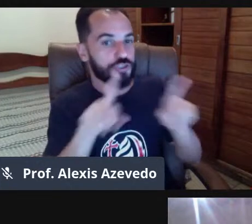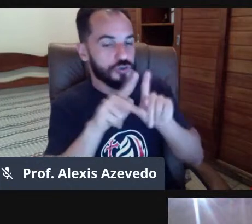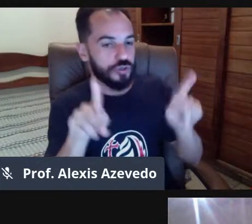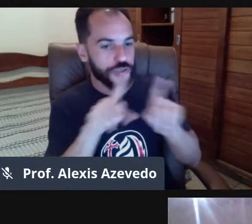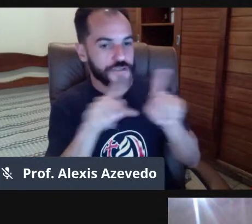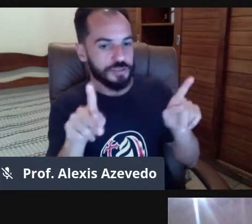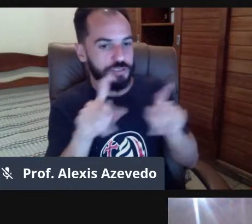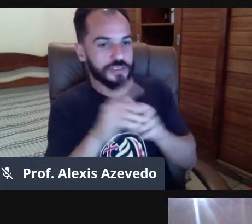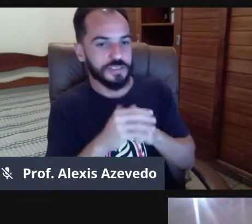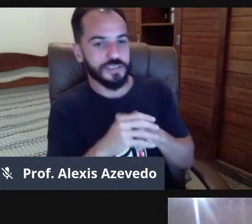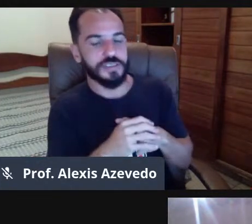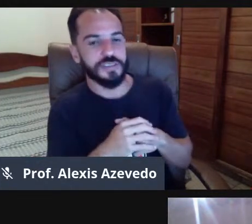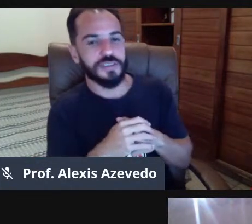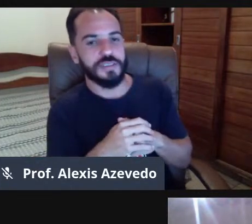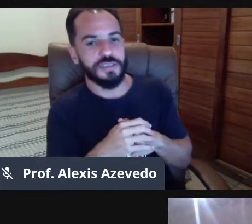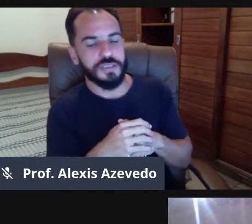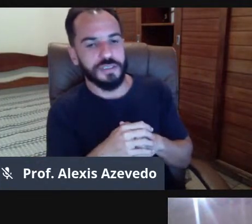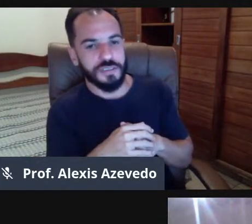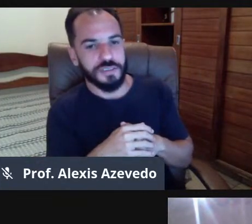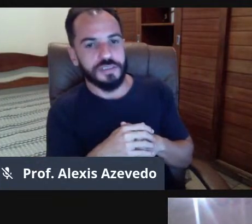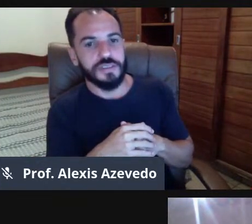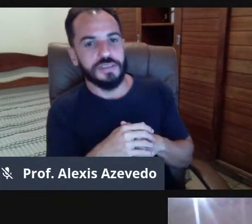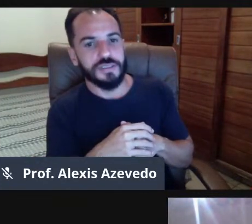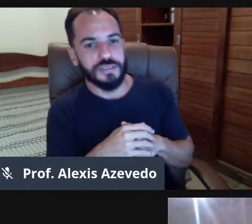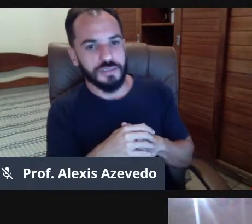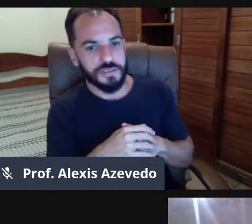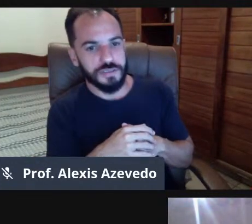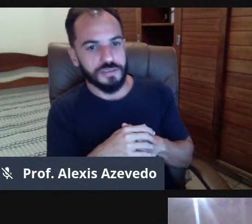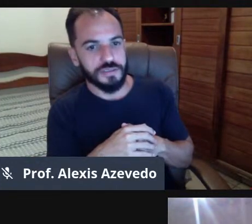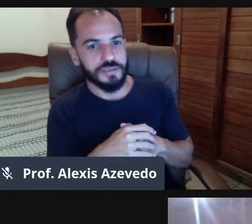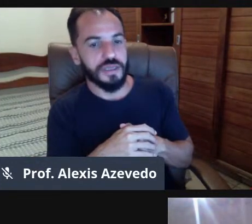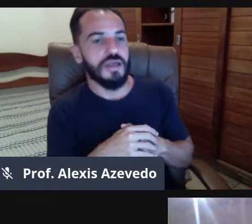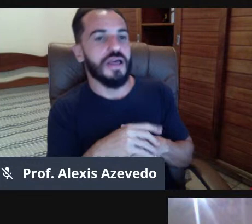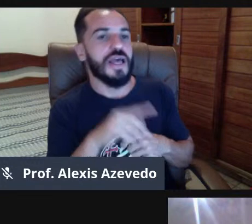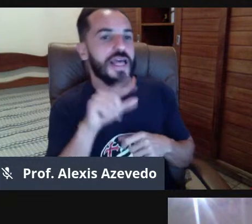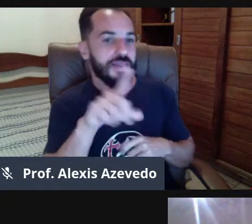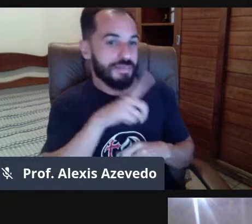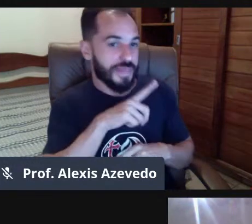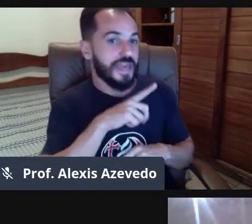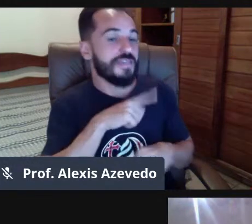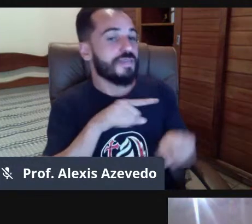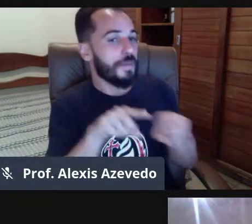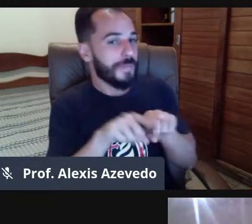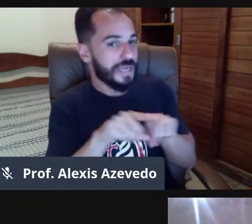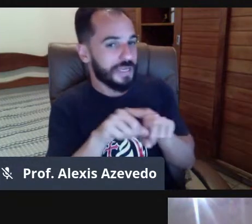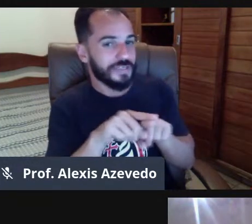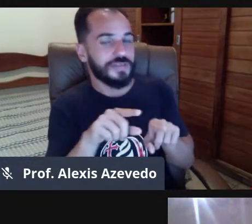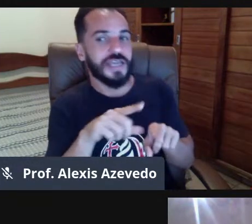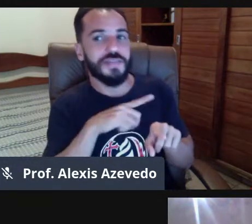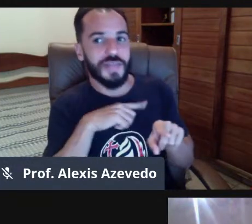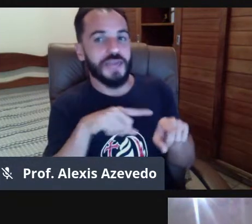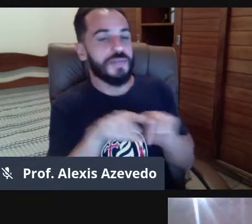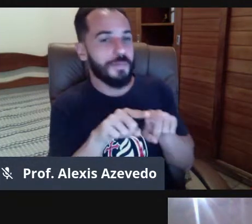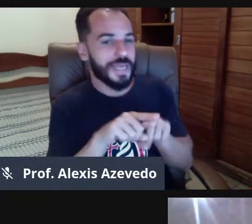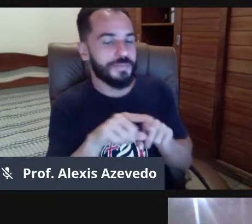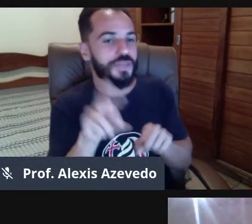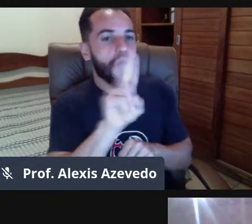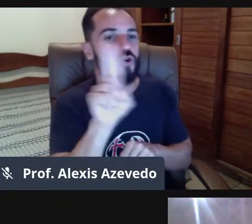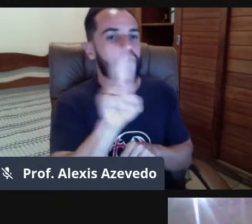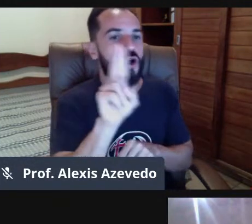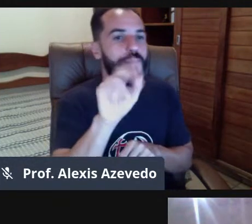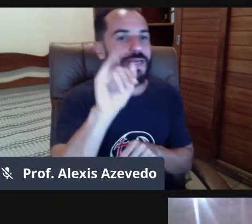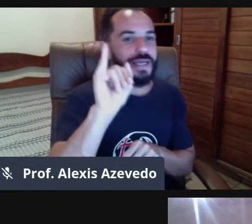a proposta da galeria é uma. O artista pesquisador, que é da Daniela e da